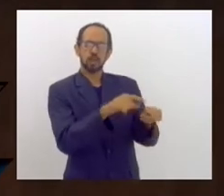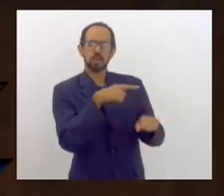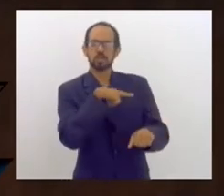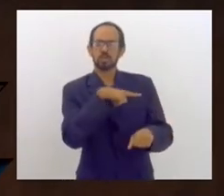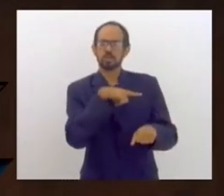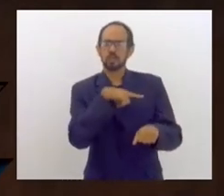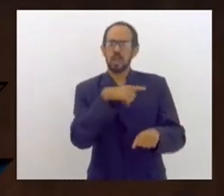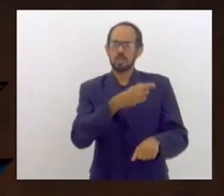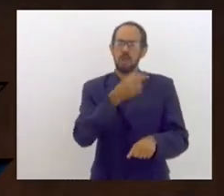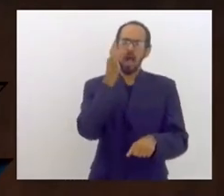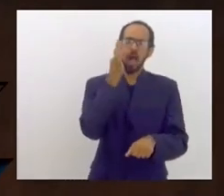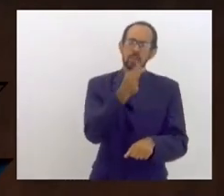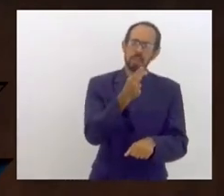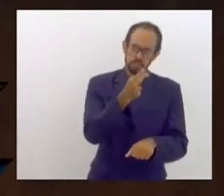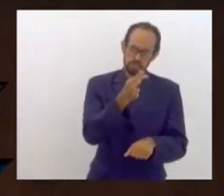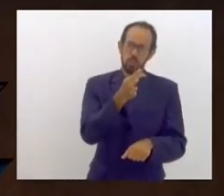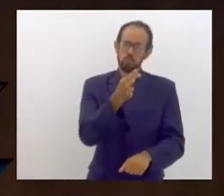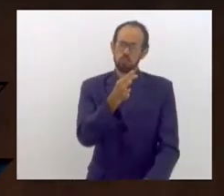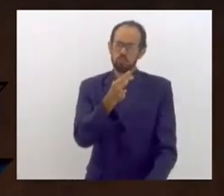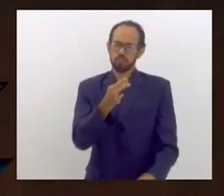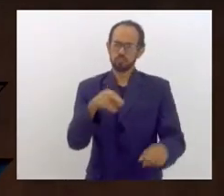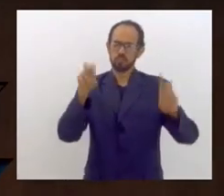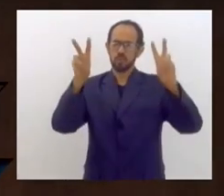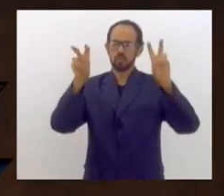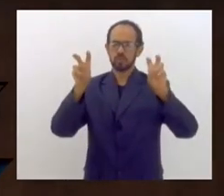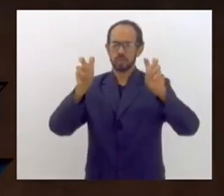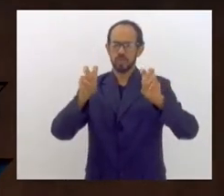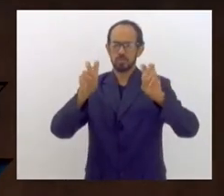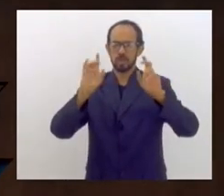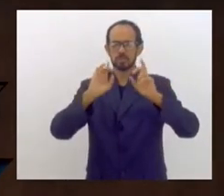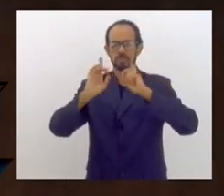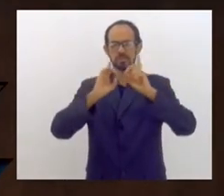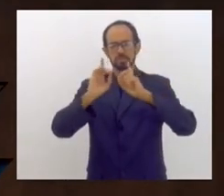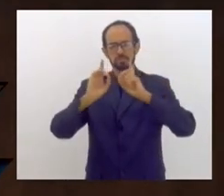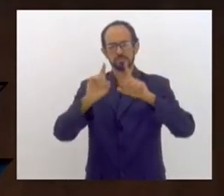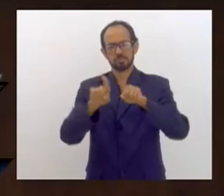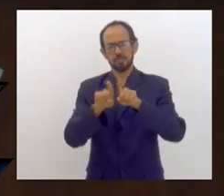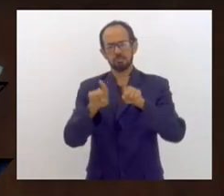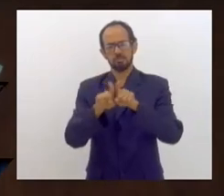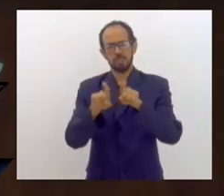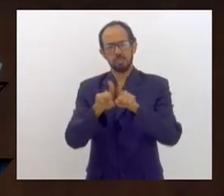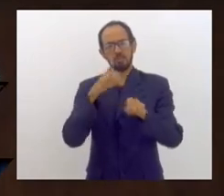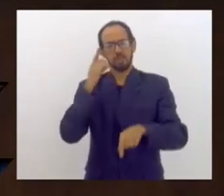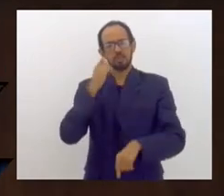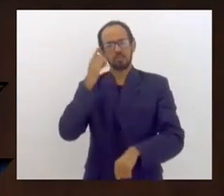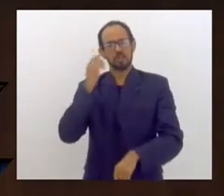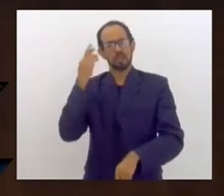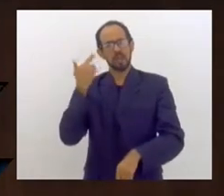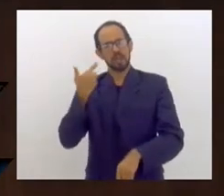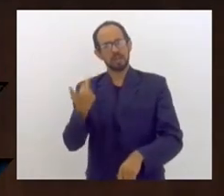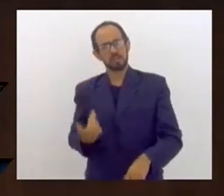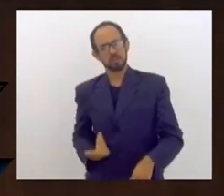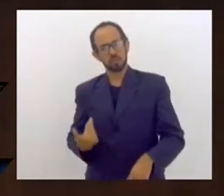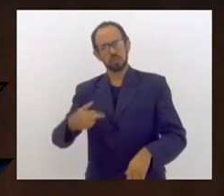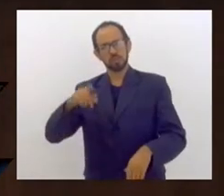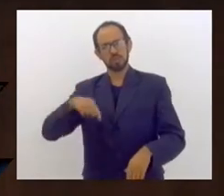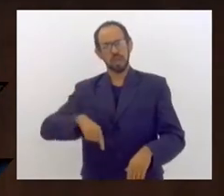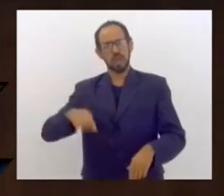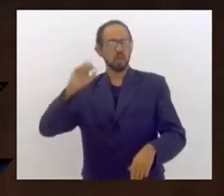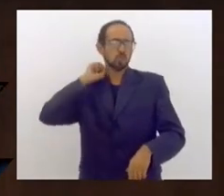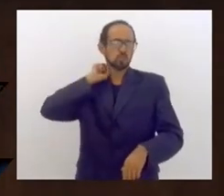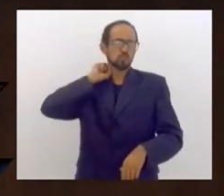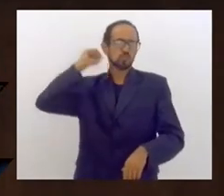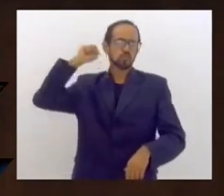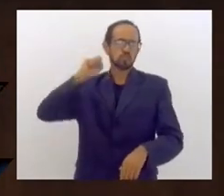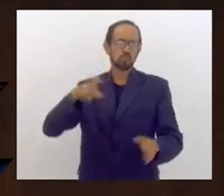olhar atento, né? Esse tema tem sido debatido também pela deputada Renata Souza, a questão do